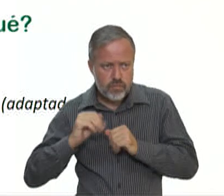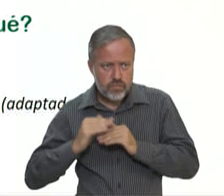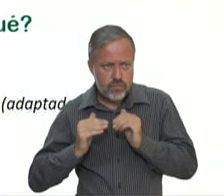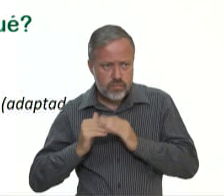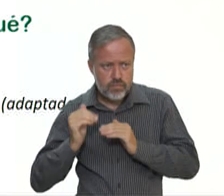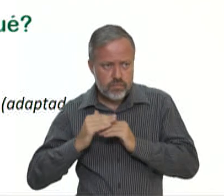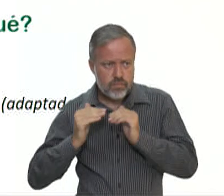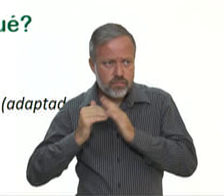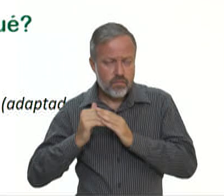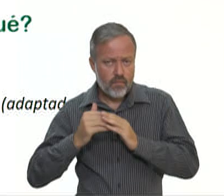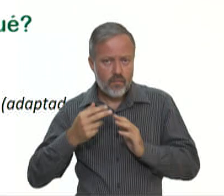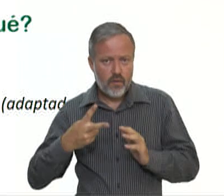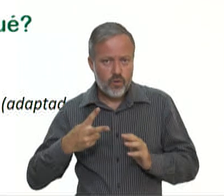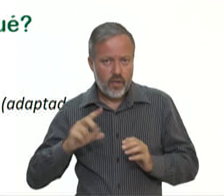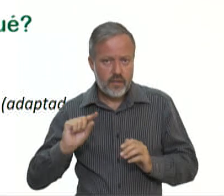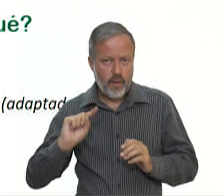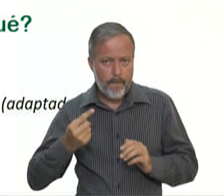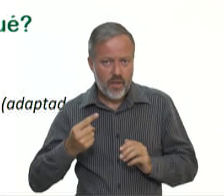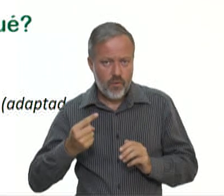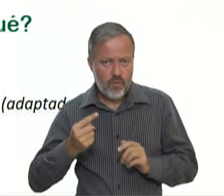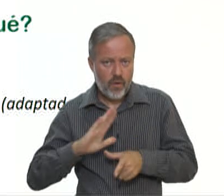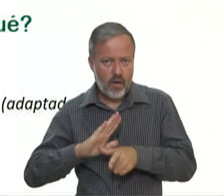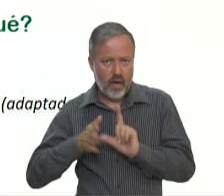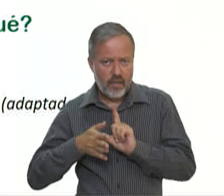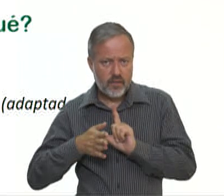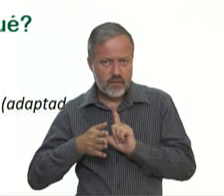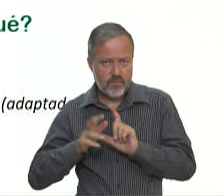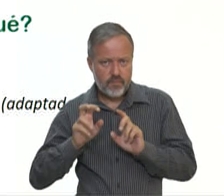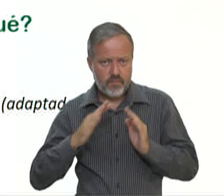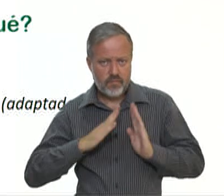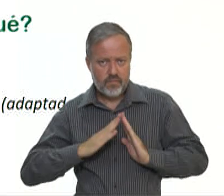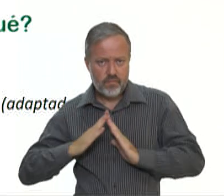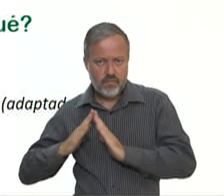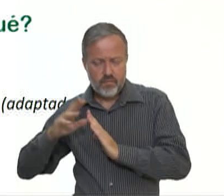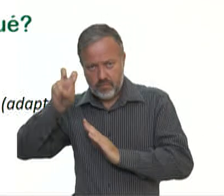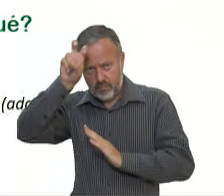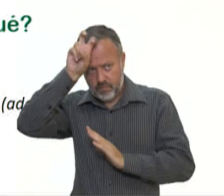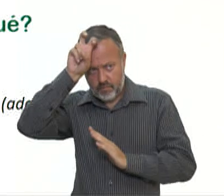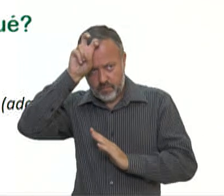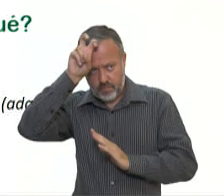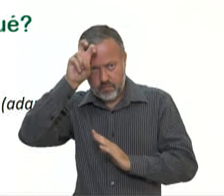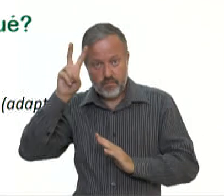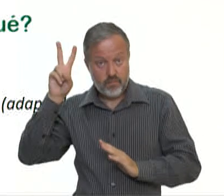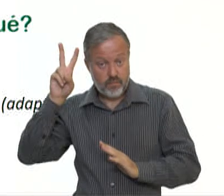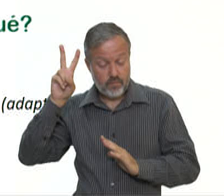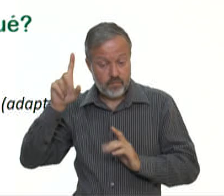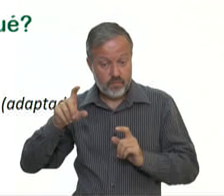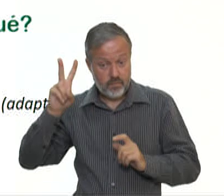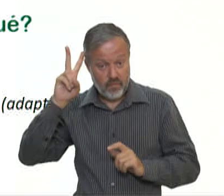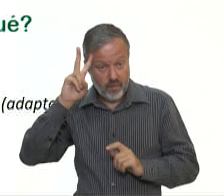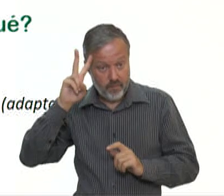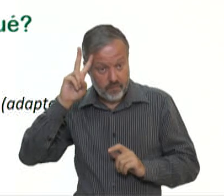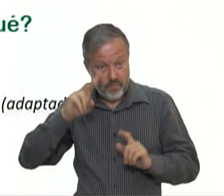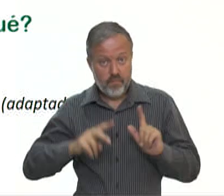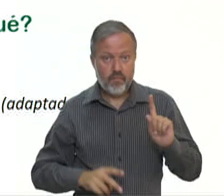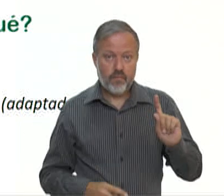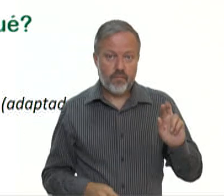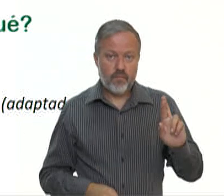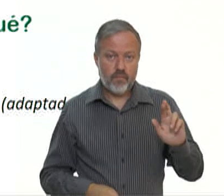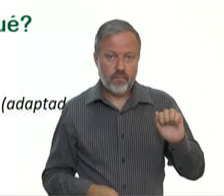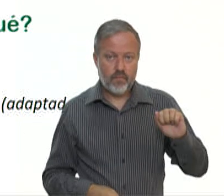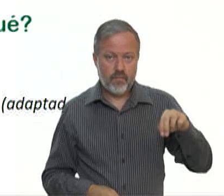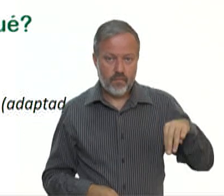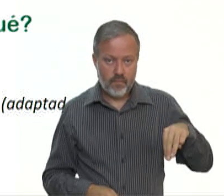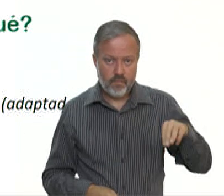2.000 años antes de las pirámides de Egipto y del monumento de Stonehenge, en Gran Bretaña, según dijo